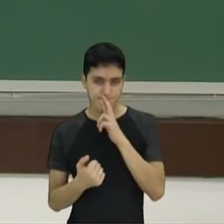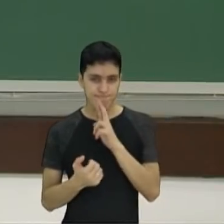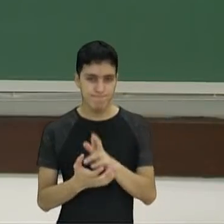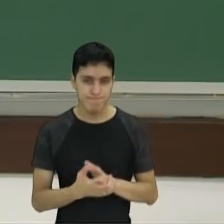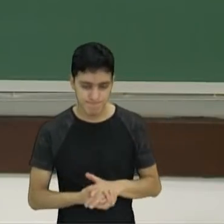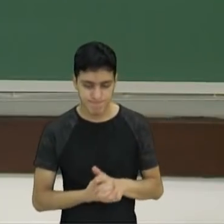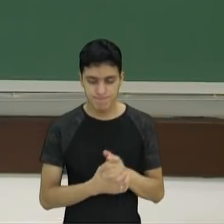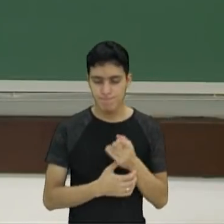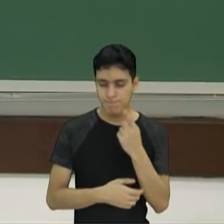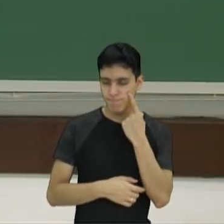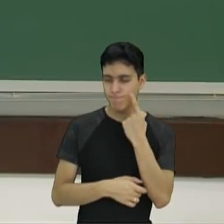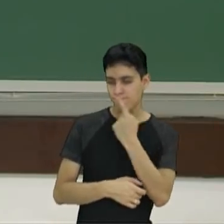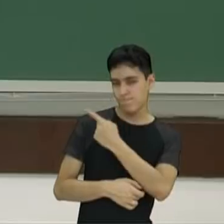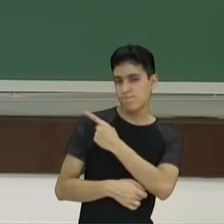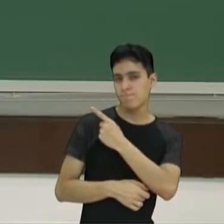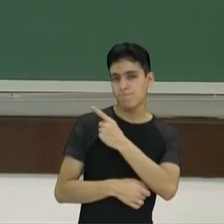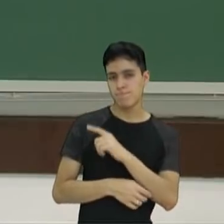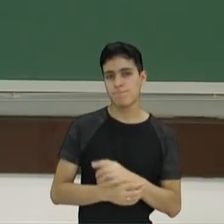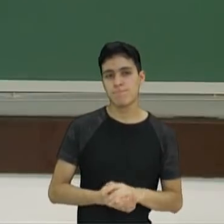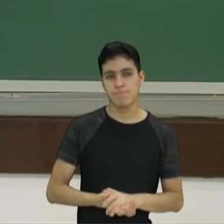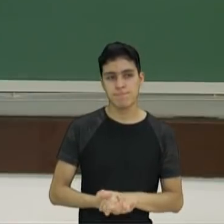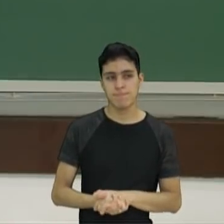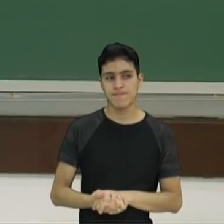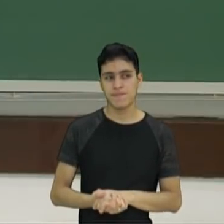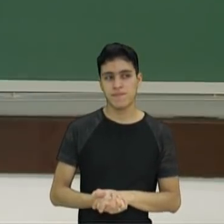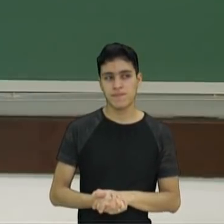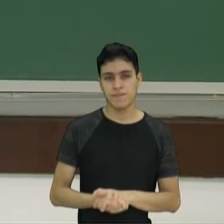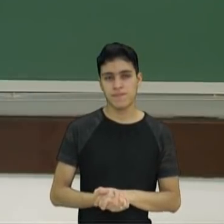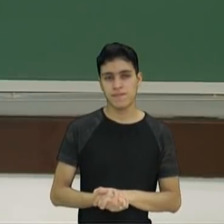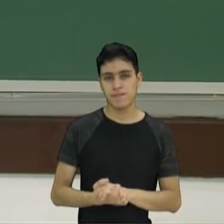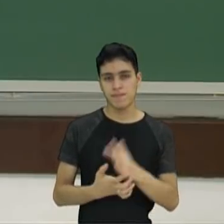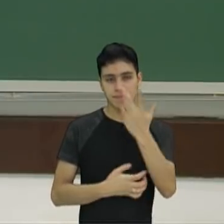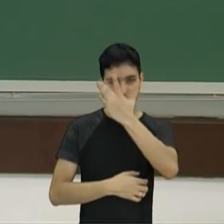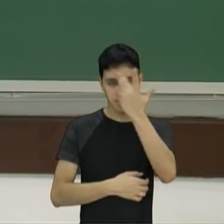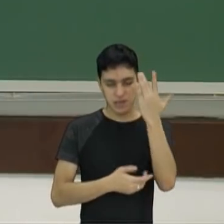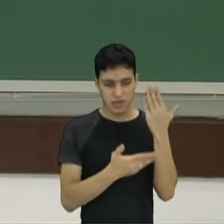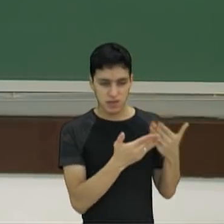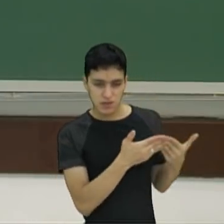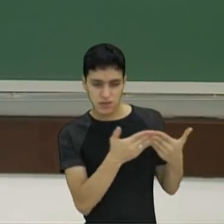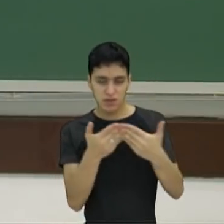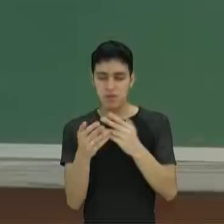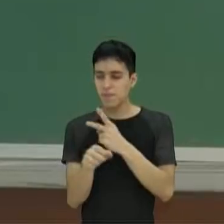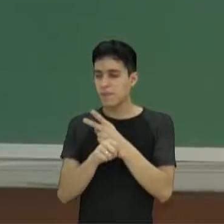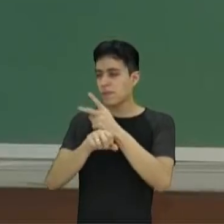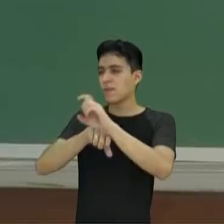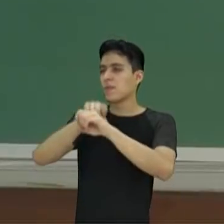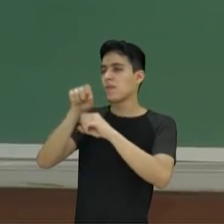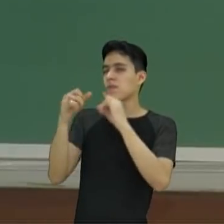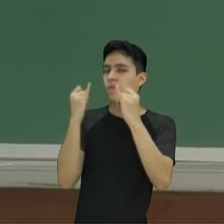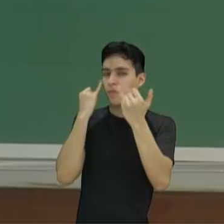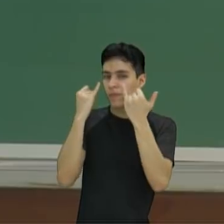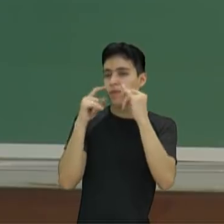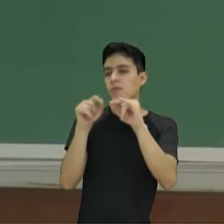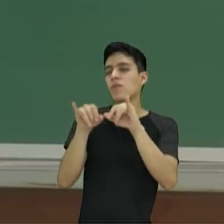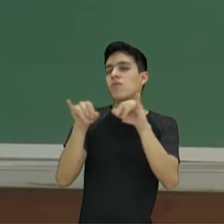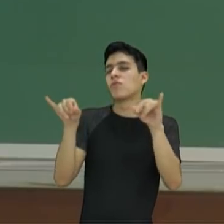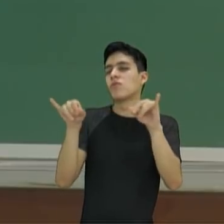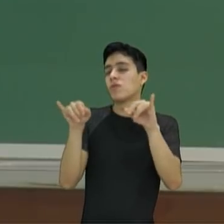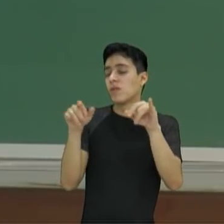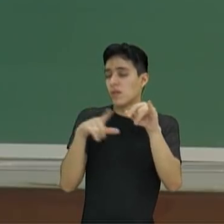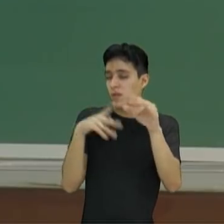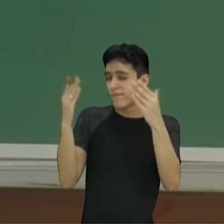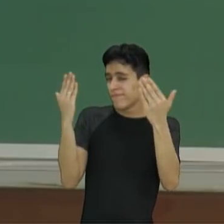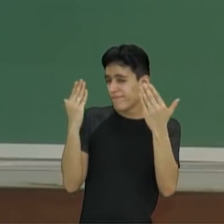Respondeu? Então confira a possibilidade. Os estudantes buscam as informações das notícias de caráter